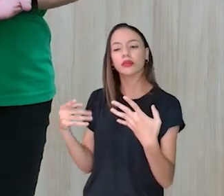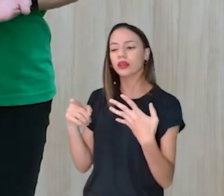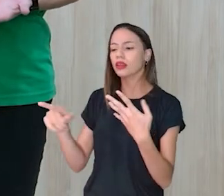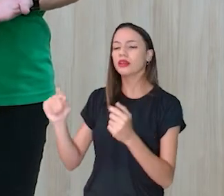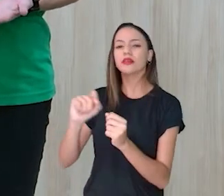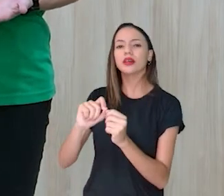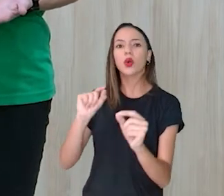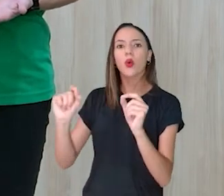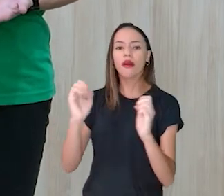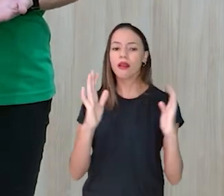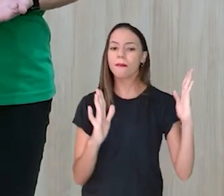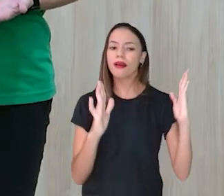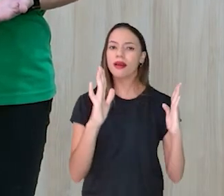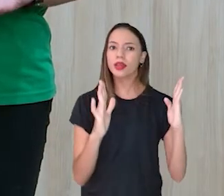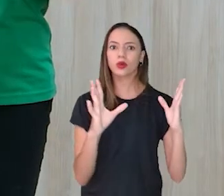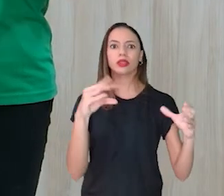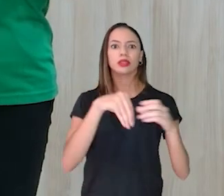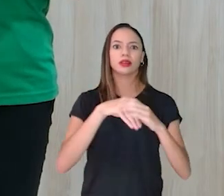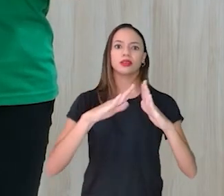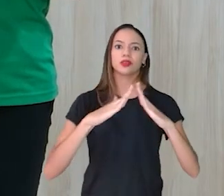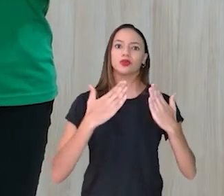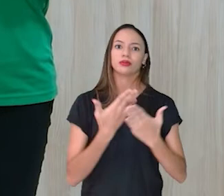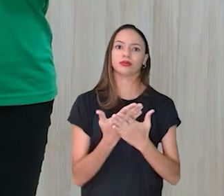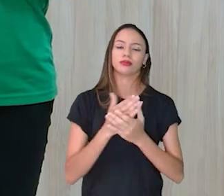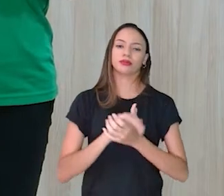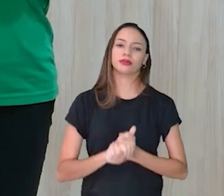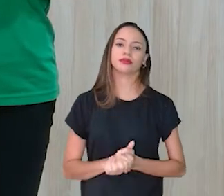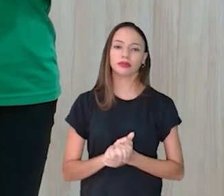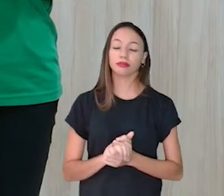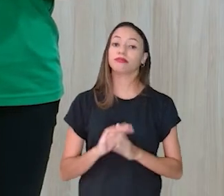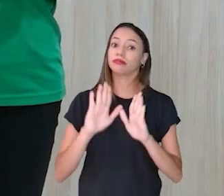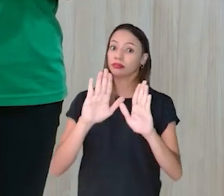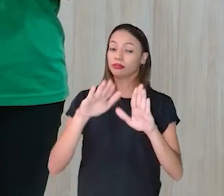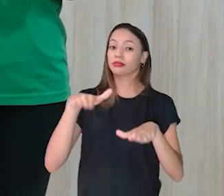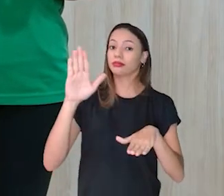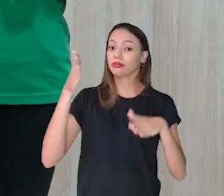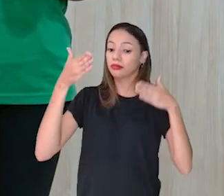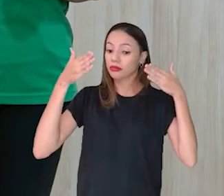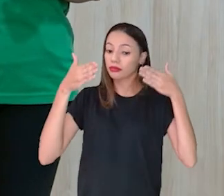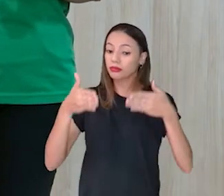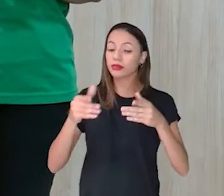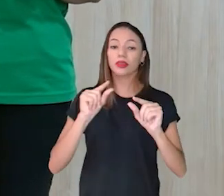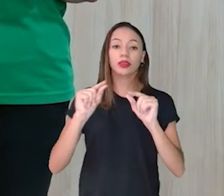ali durante aquele período. E, mais especificamente,